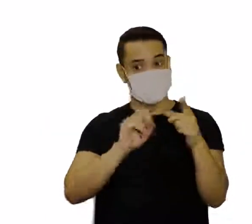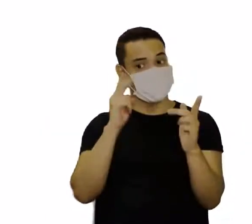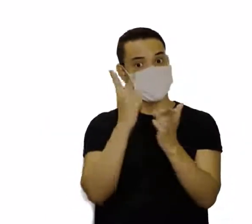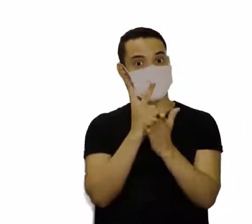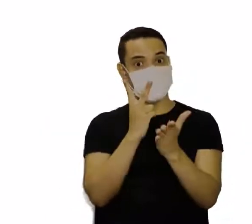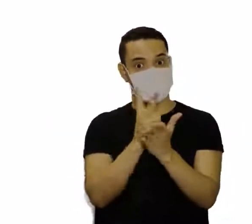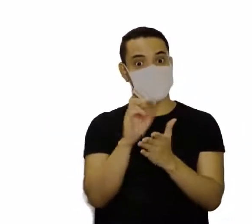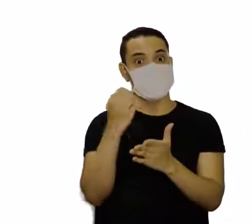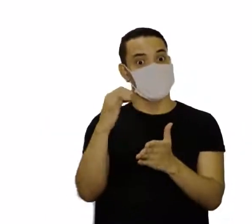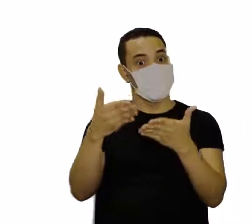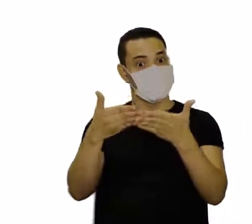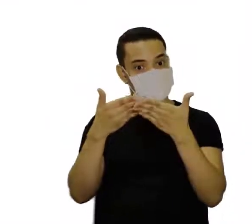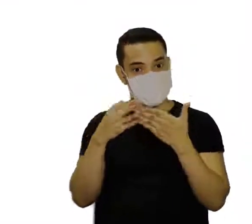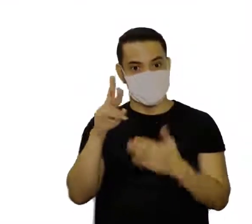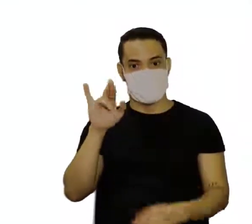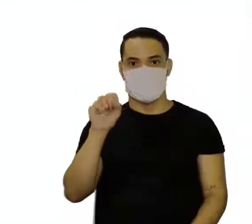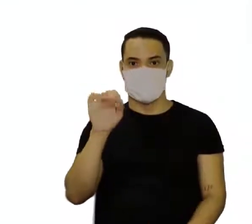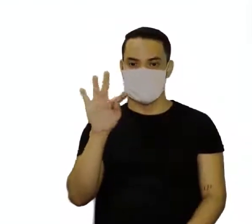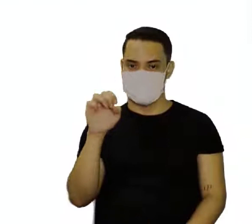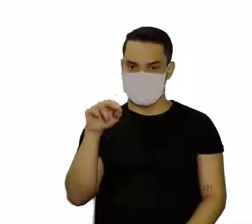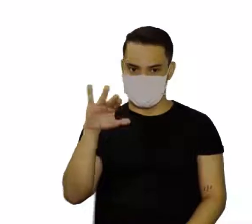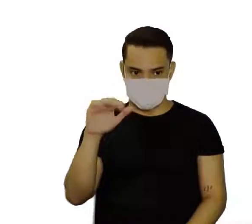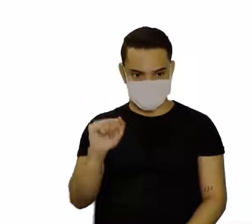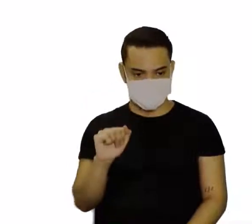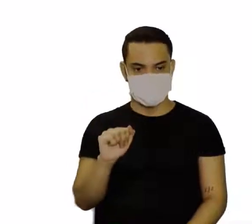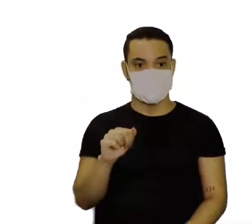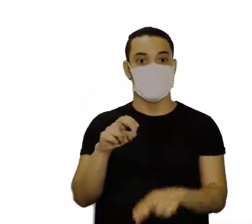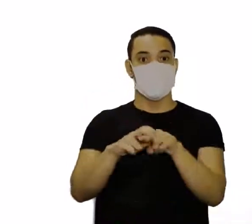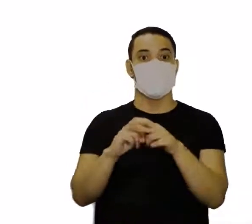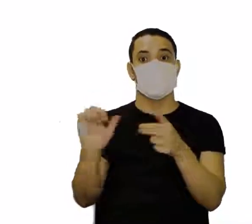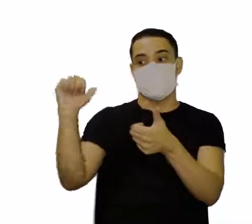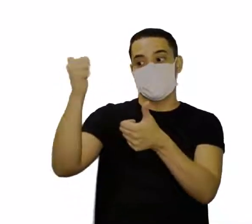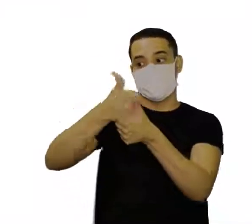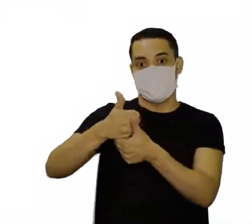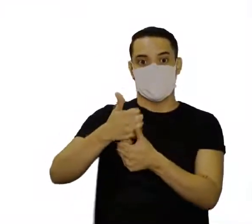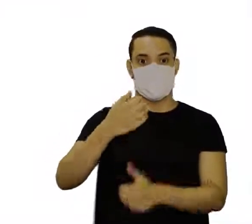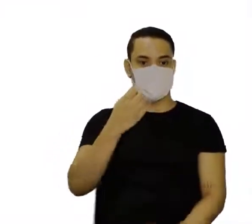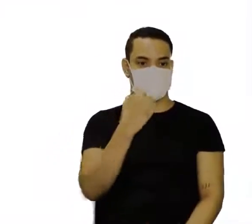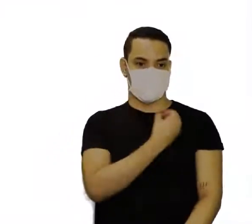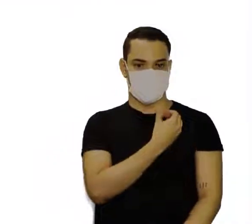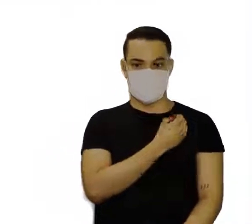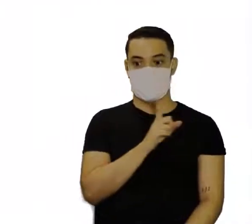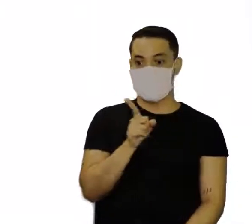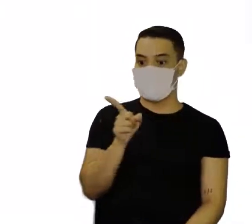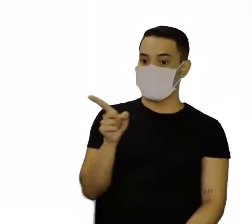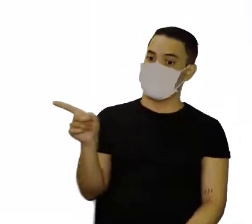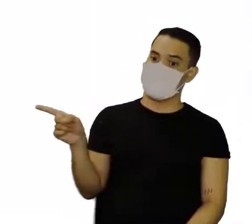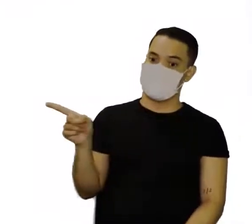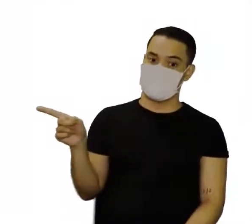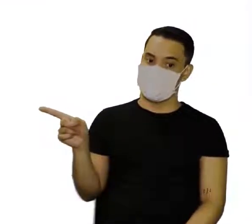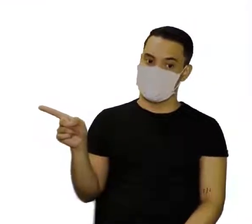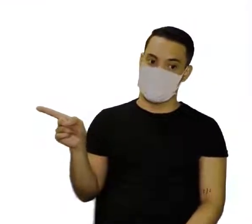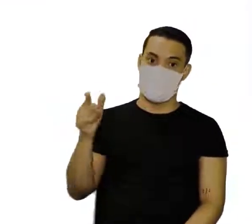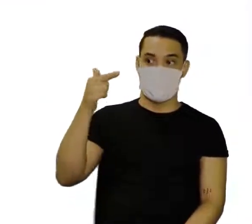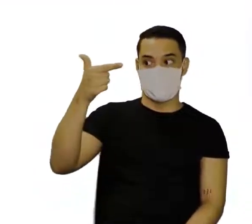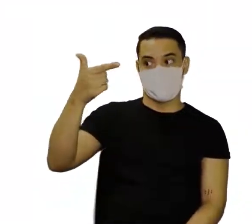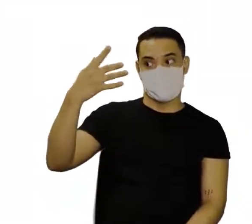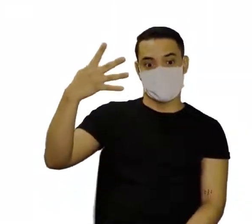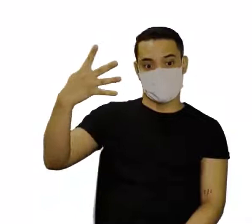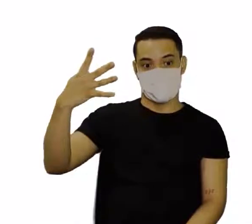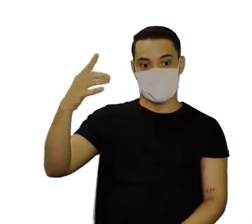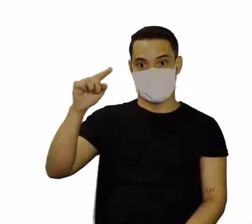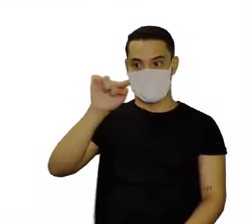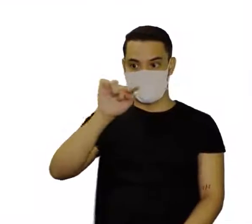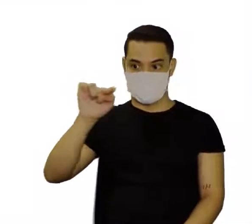volts e a corrente 0,5 amperes. Se eu pegar, olha aí